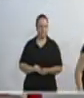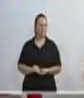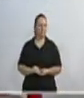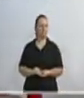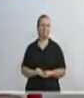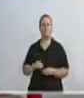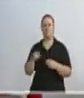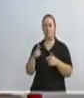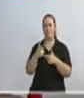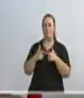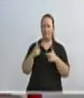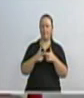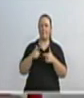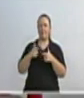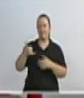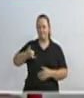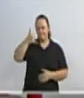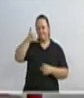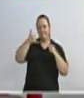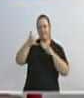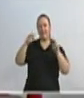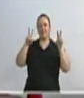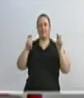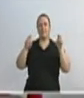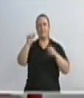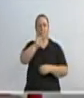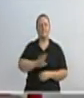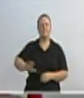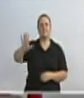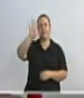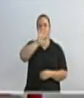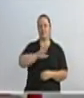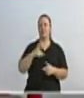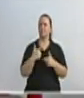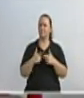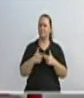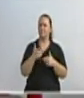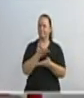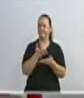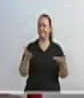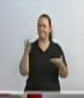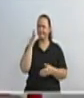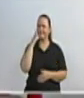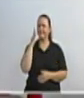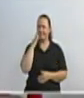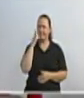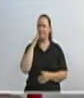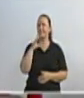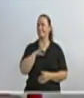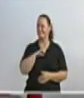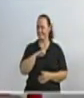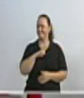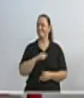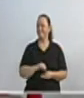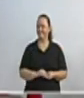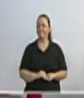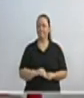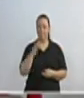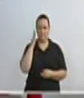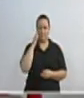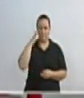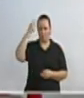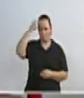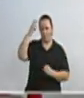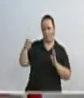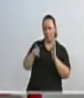nem regional, nem municipal, é nacional, e os problemas a gente sabe o quanto tem. Também sabemos que não é culpa somente